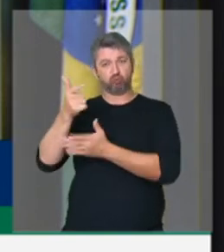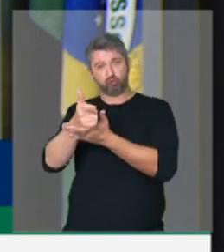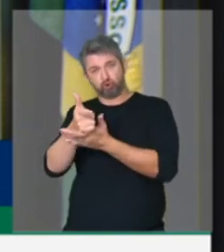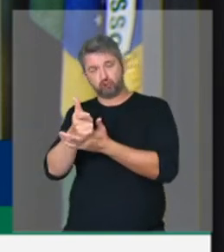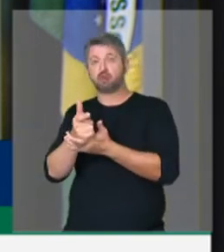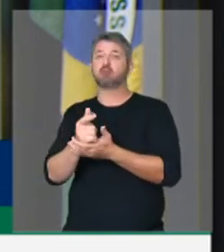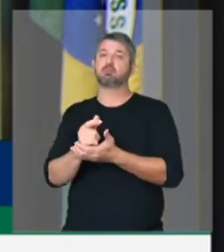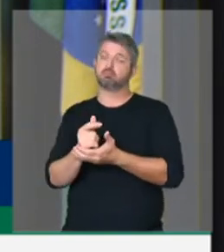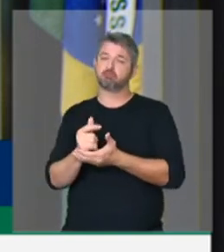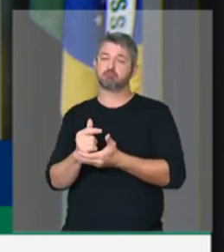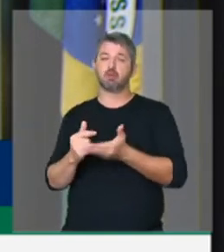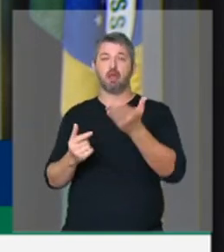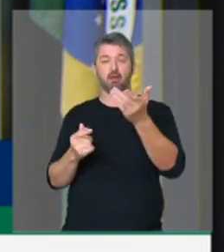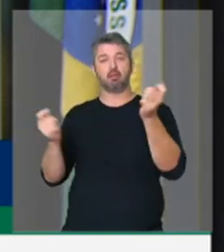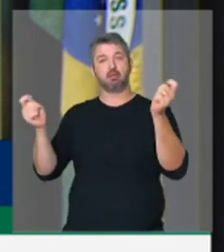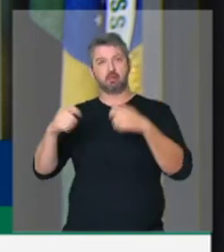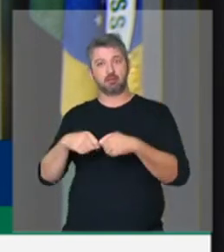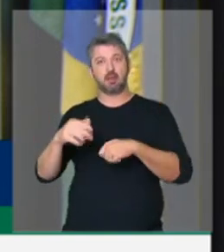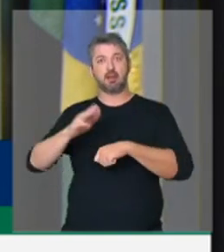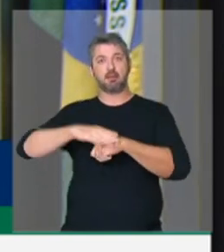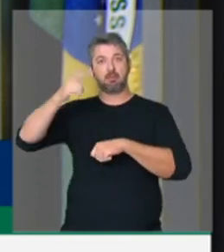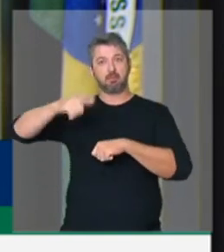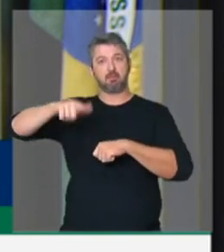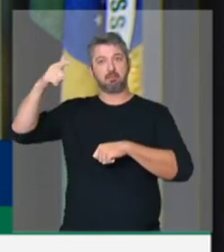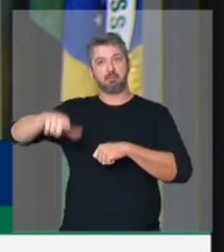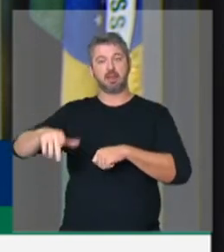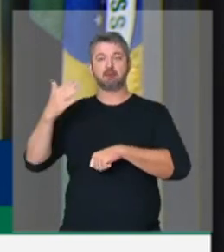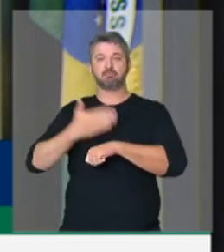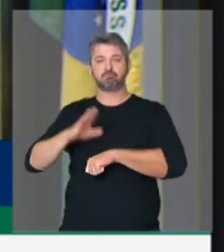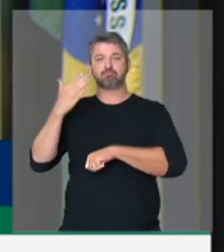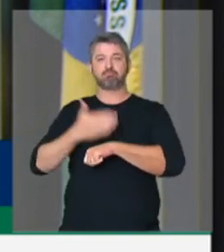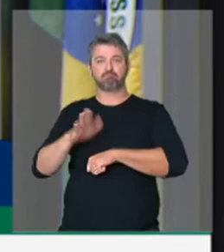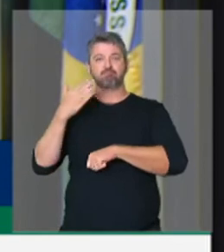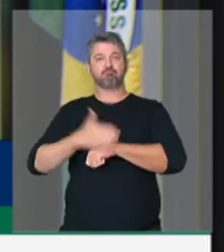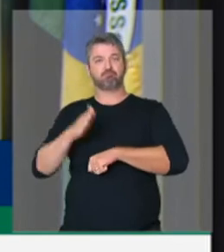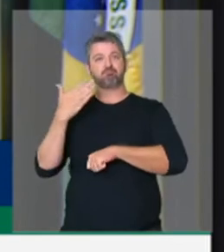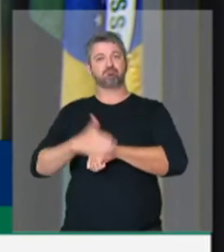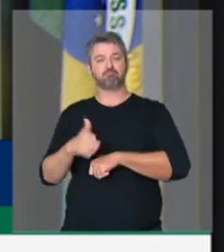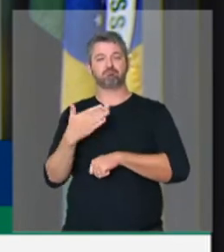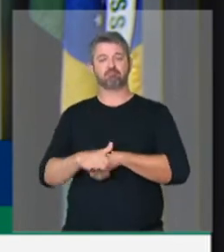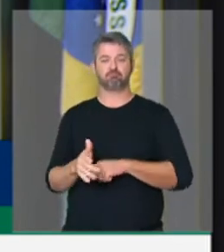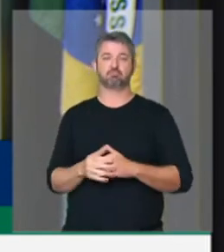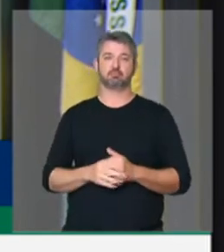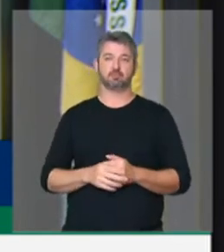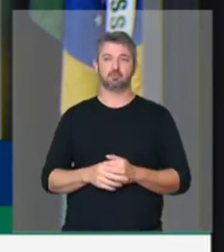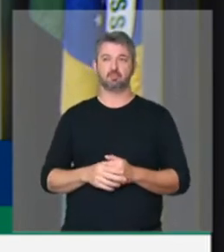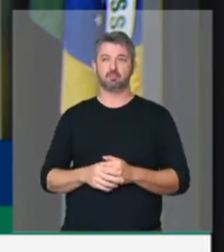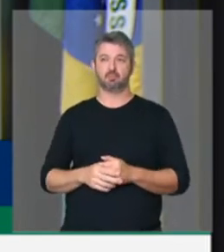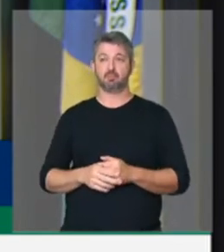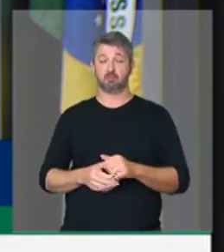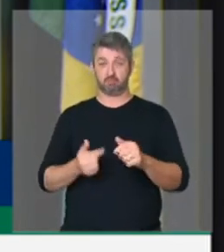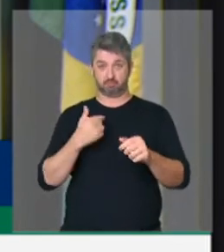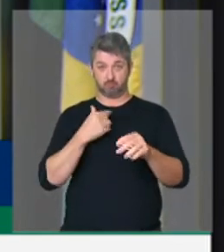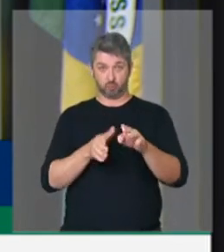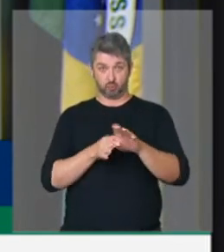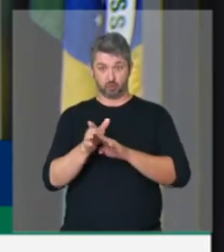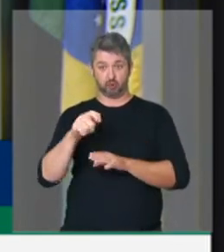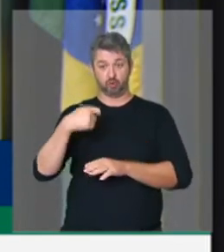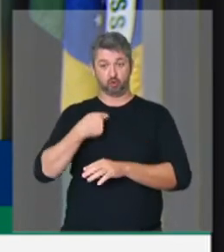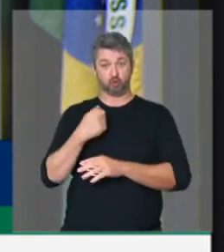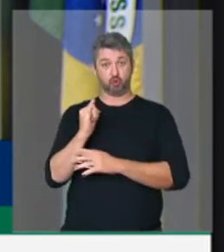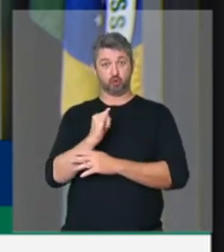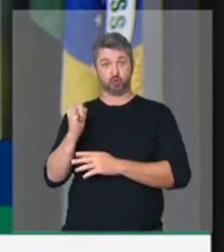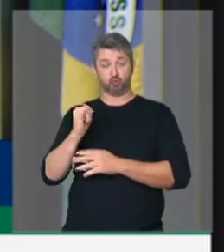para que você possa cada vez mais praticar, praticar, praticar. E recomendo, como instrutor de